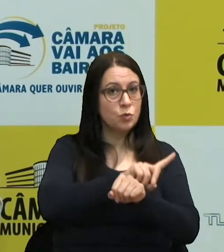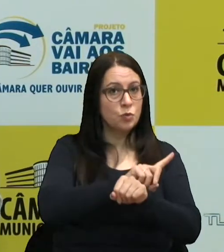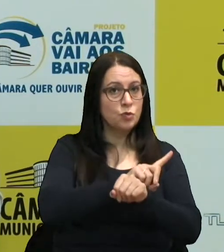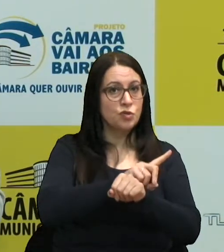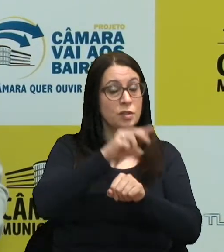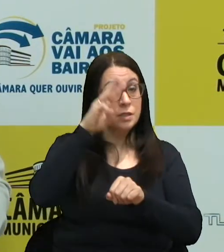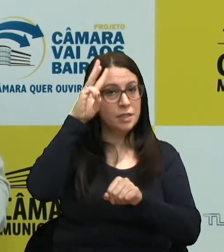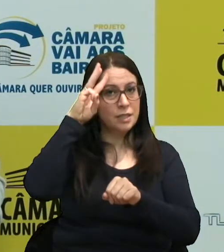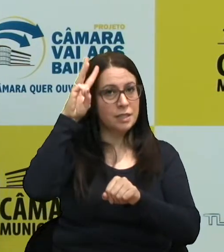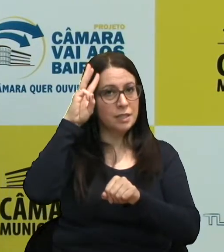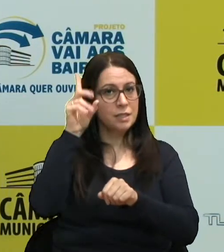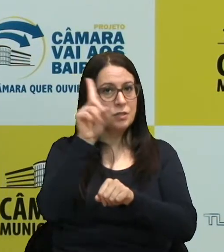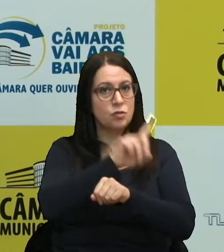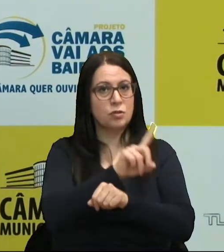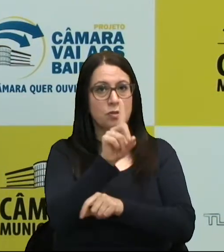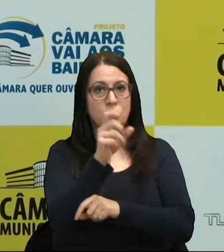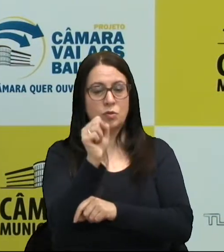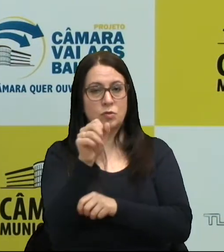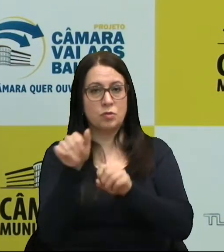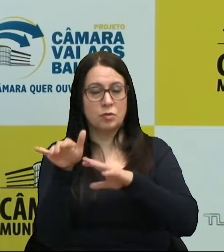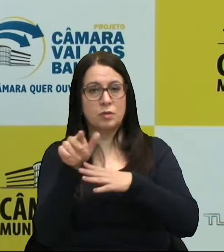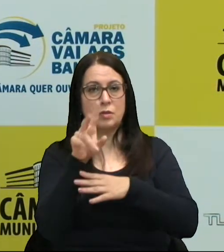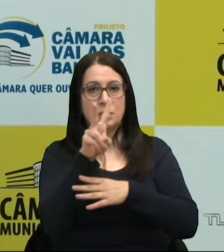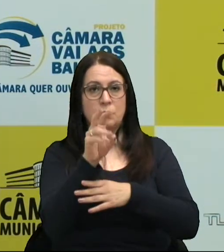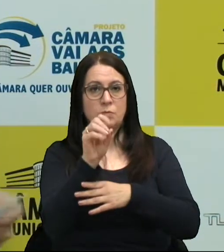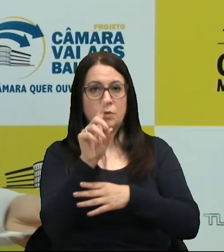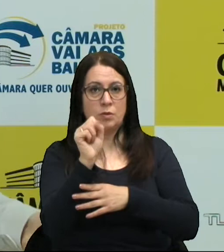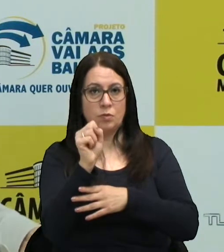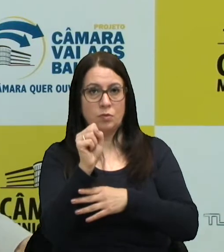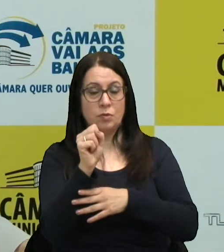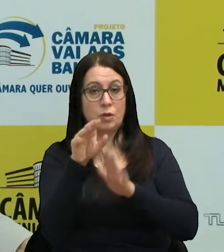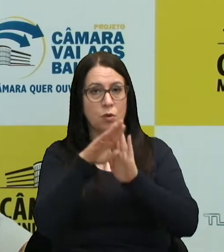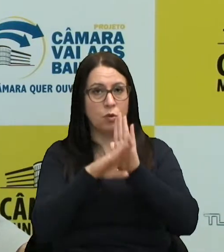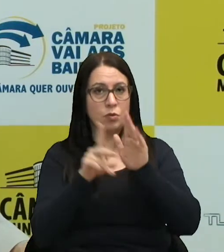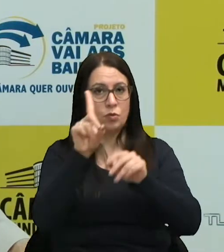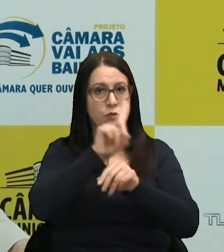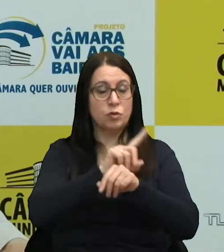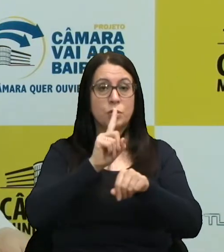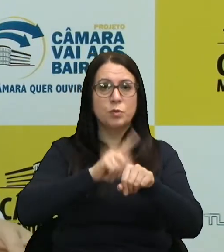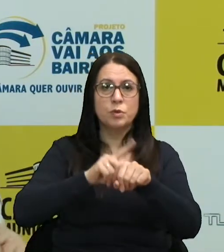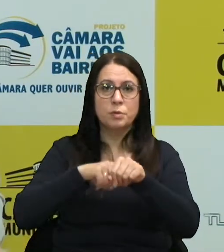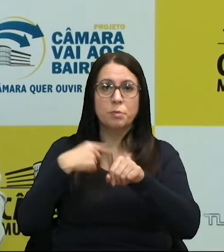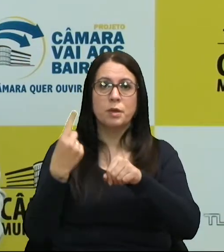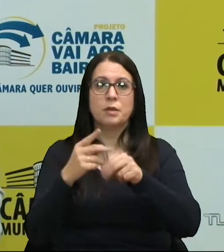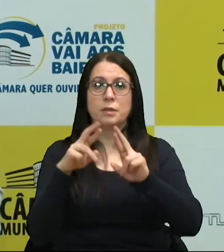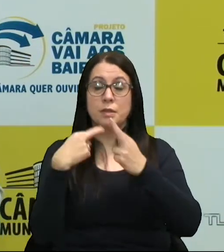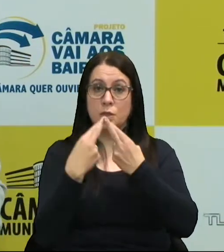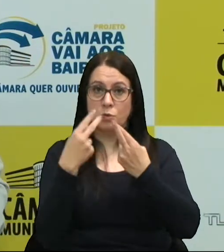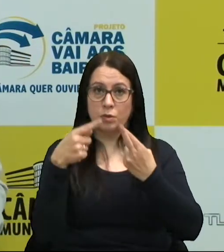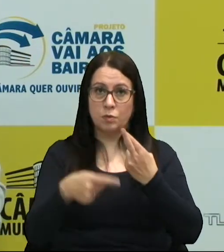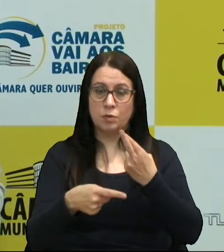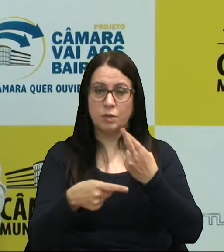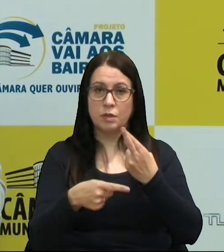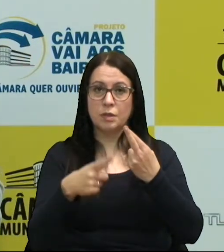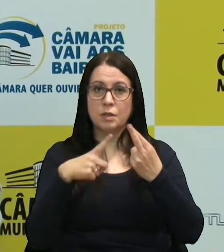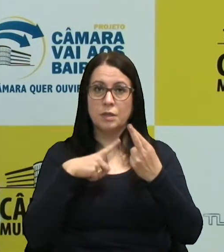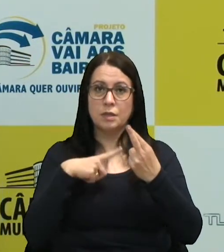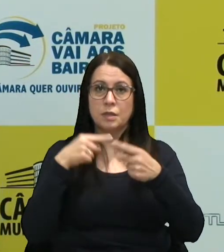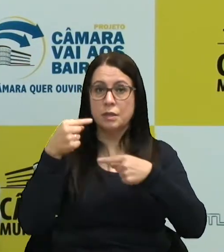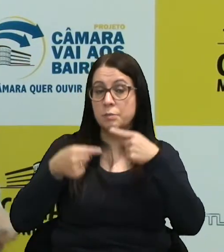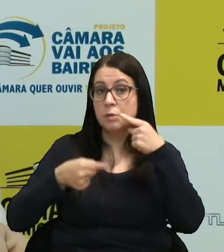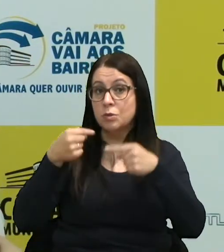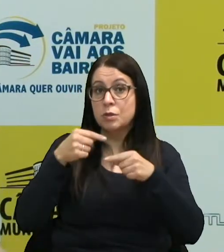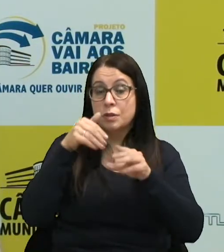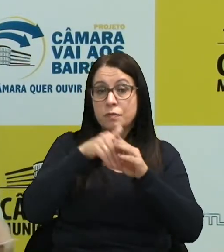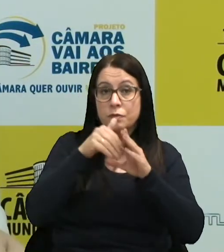desta terça-feira, dia 18 de setembro de 2018. A ordem do dia, o espaço dentro da sessão ordinária, onde são